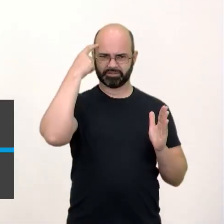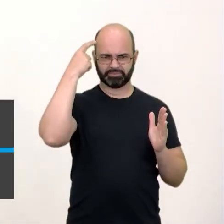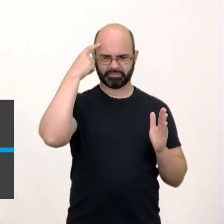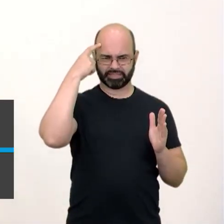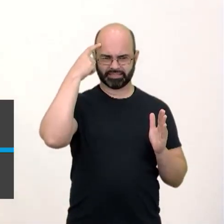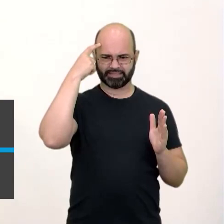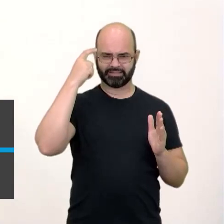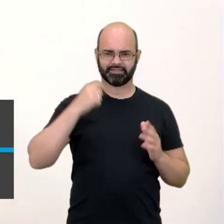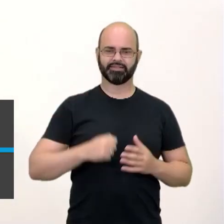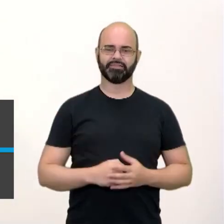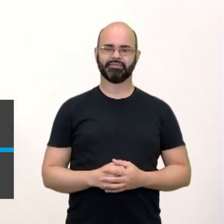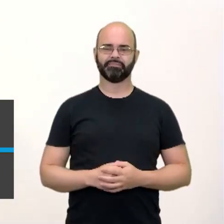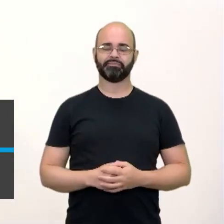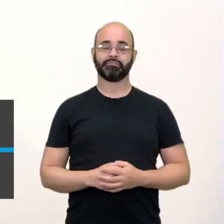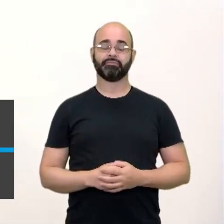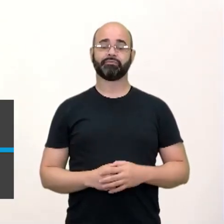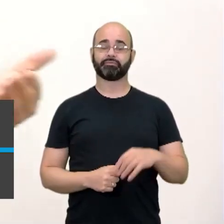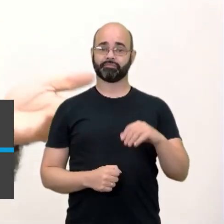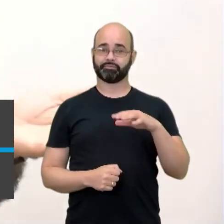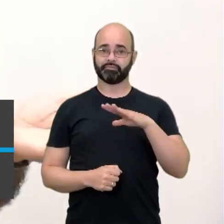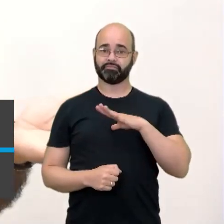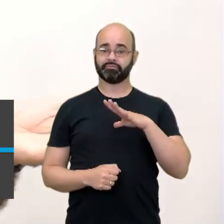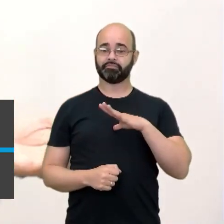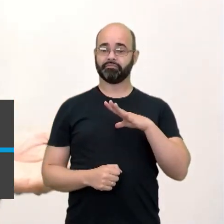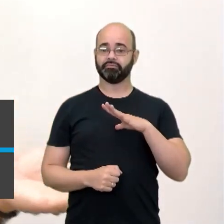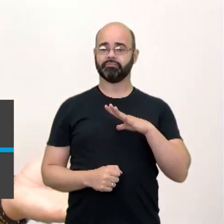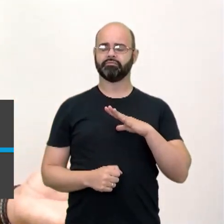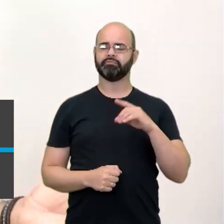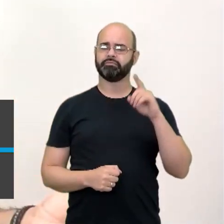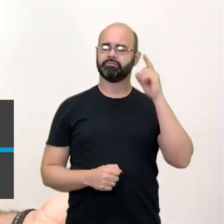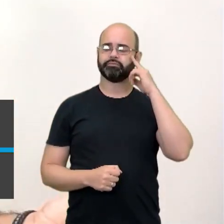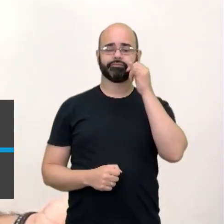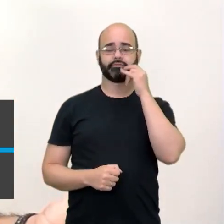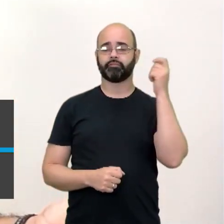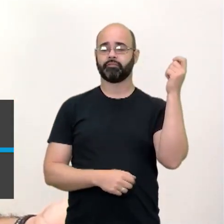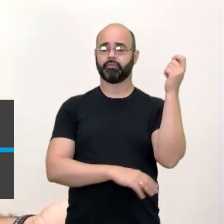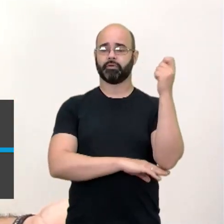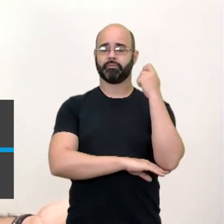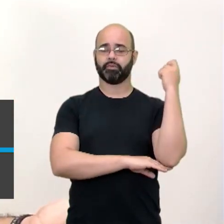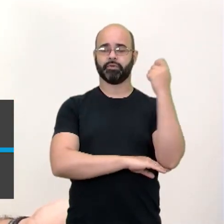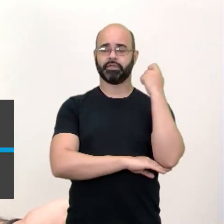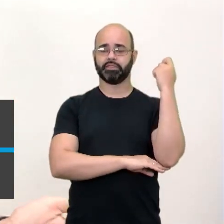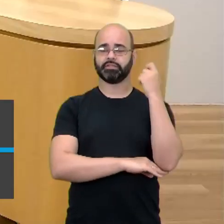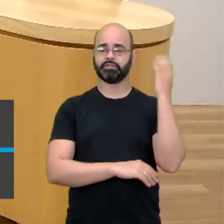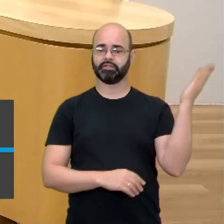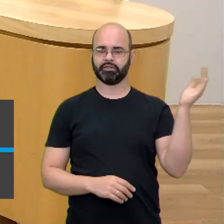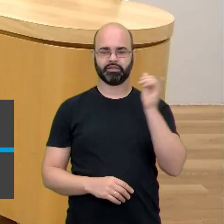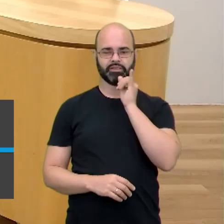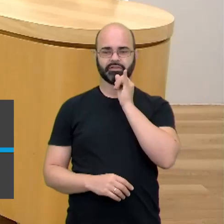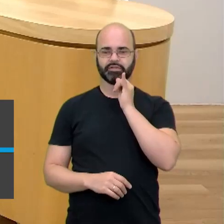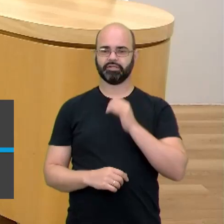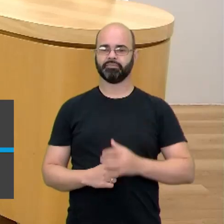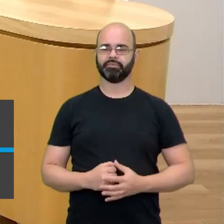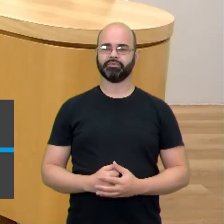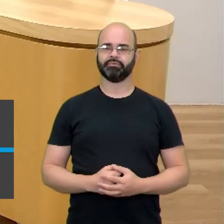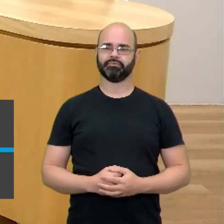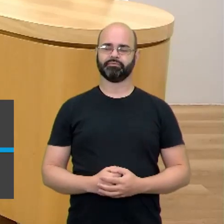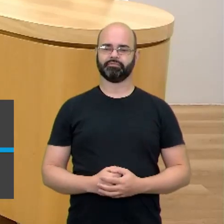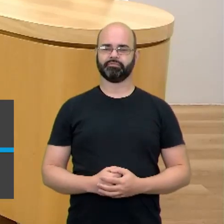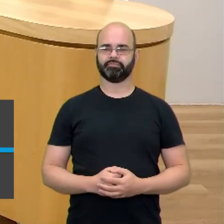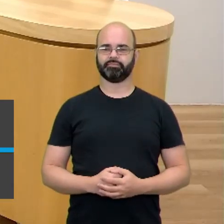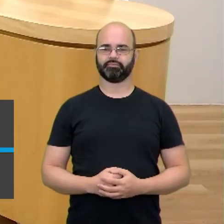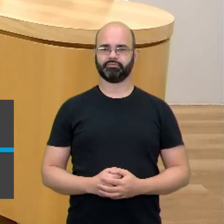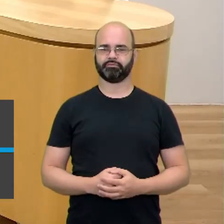estado e principalmente da cidade, a gente nota isso muito na Paulista, por exemplo. Nossa, muito, muito,